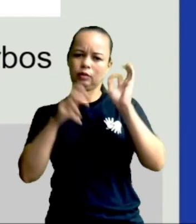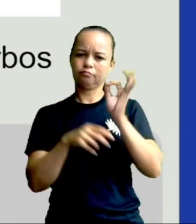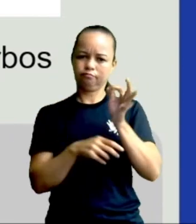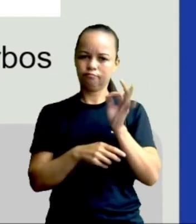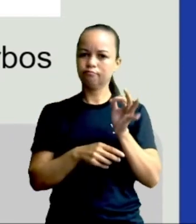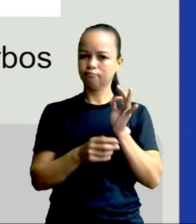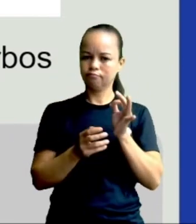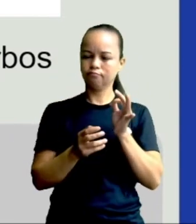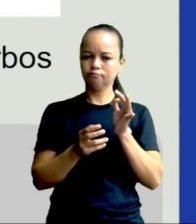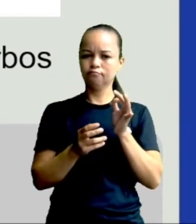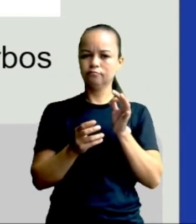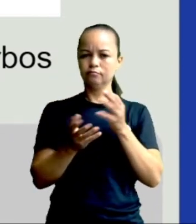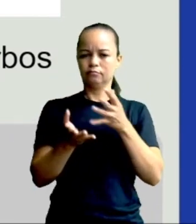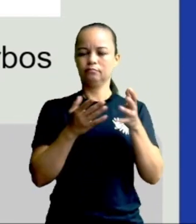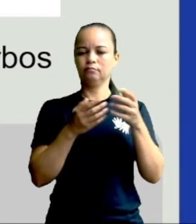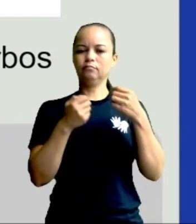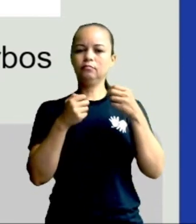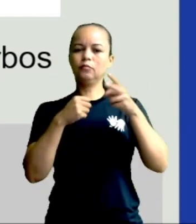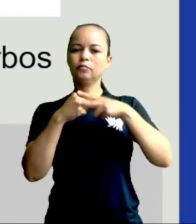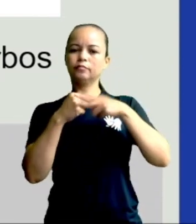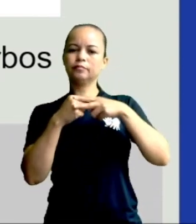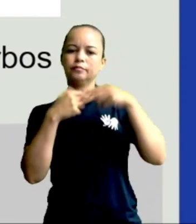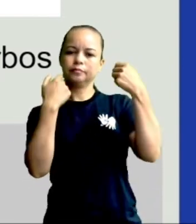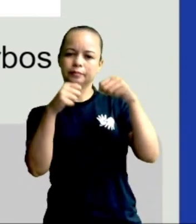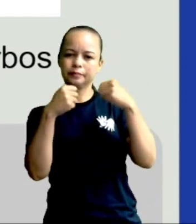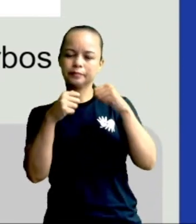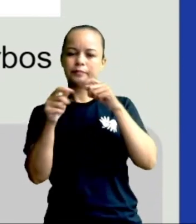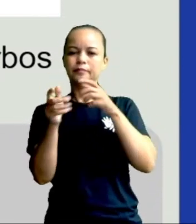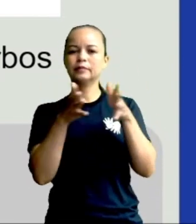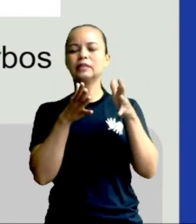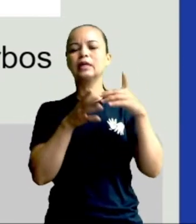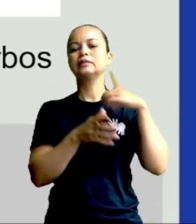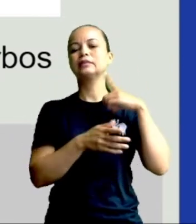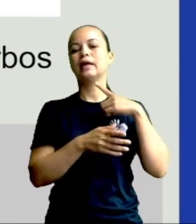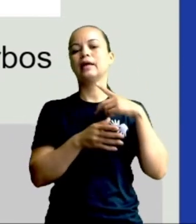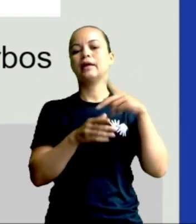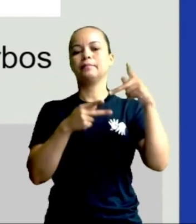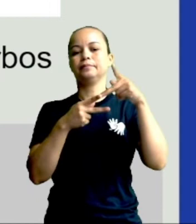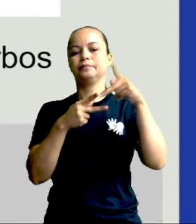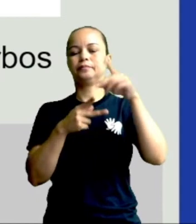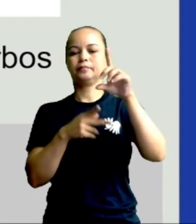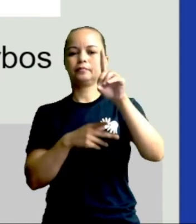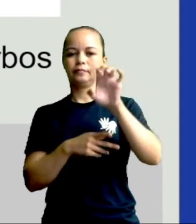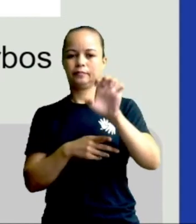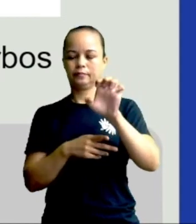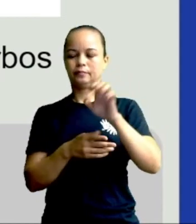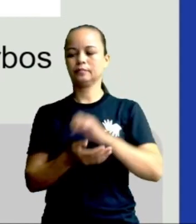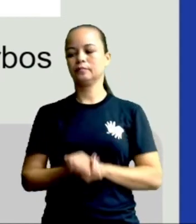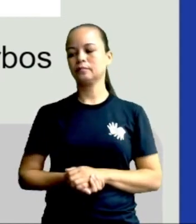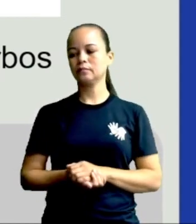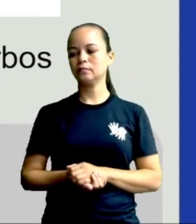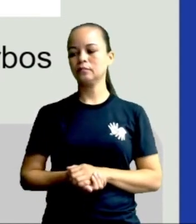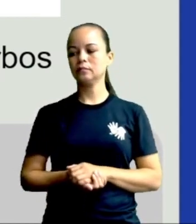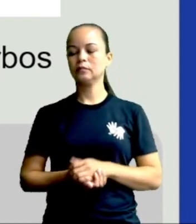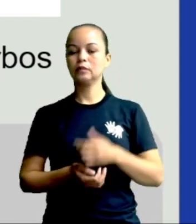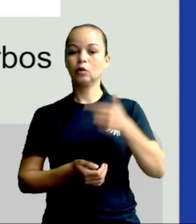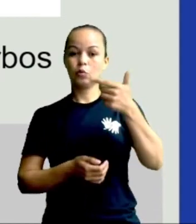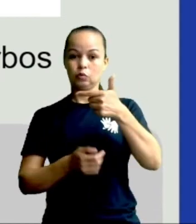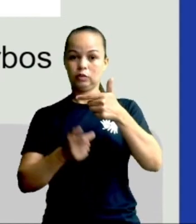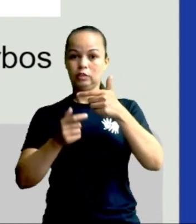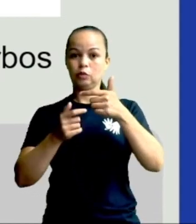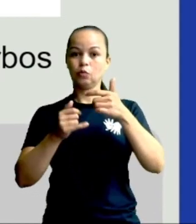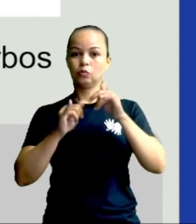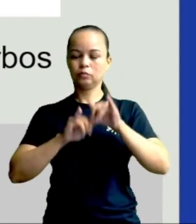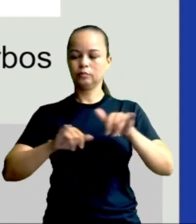correto né isso porque o verbo precisar ele sempre recebe a preposição dele vamos para o segundo título de